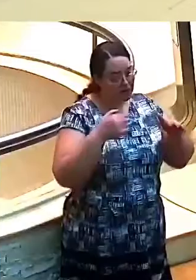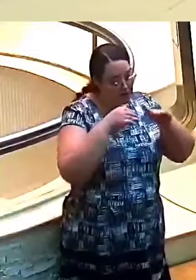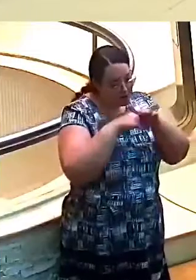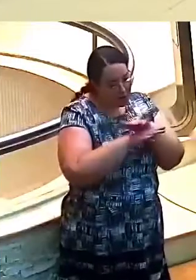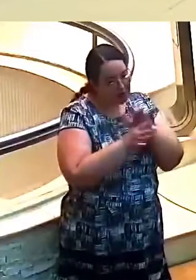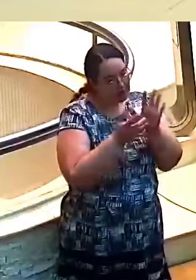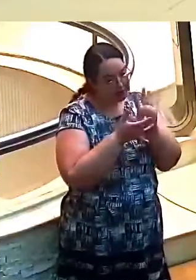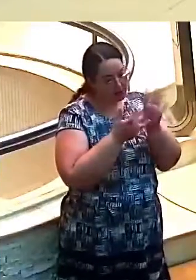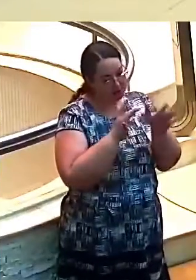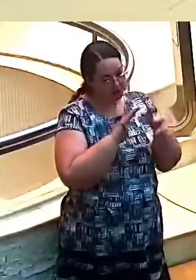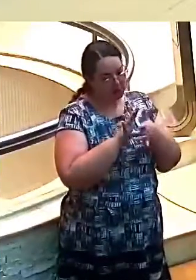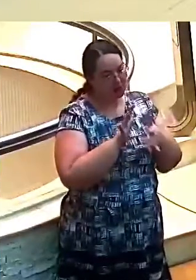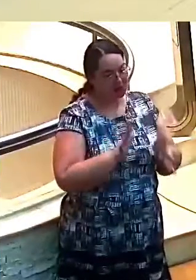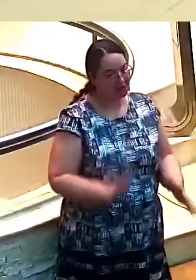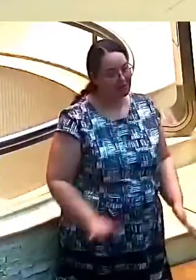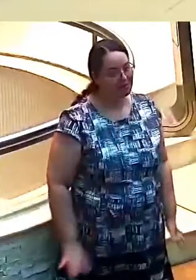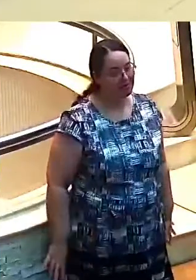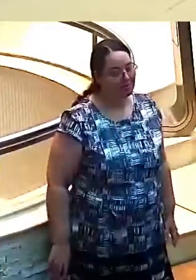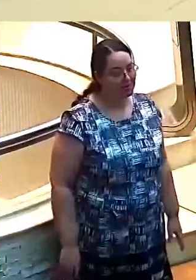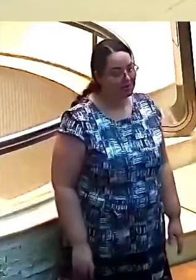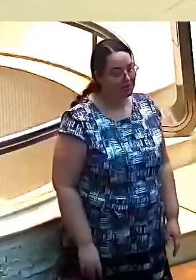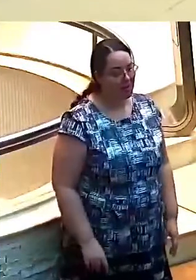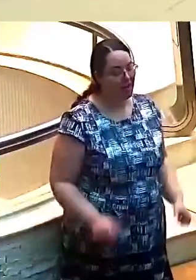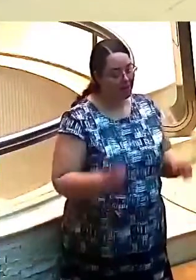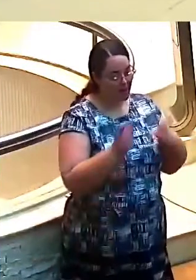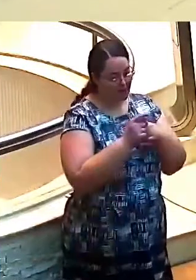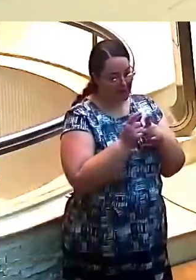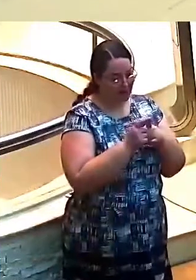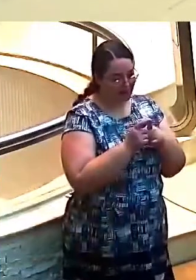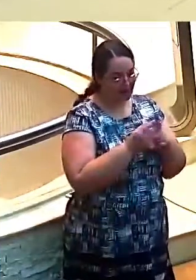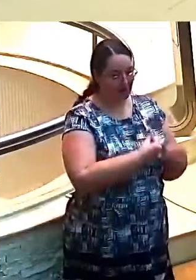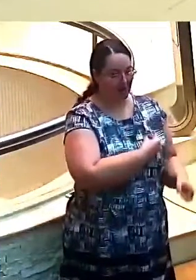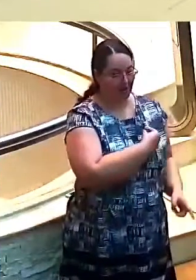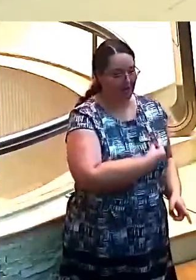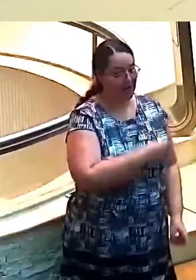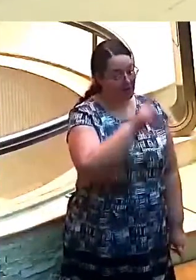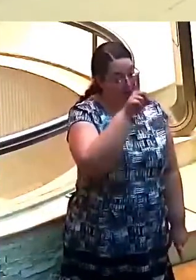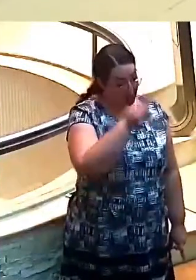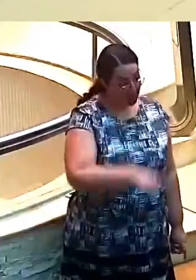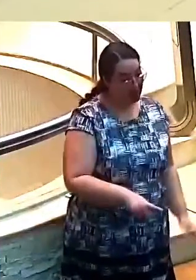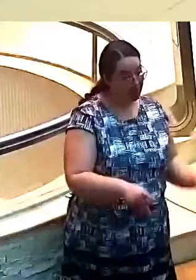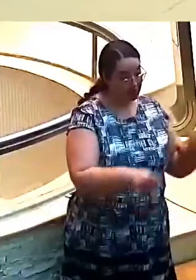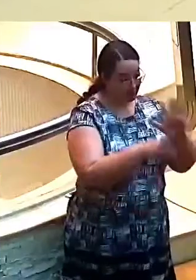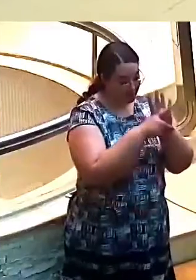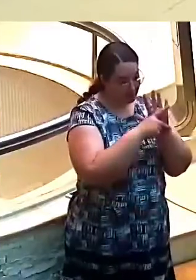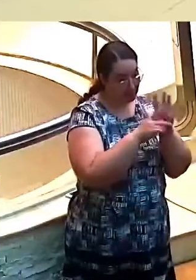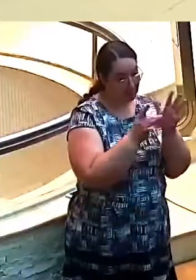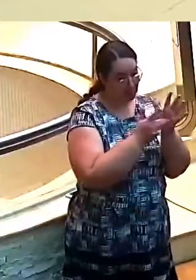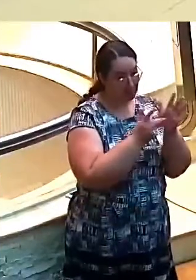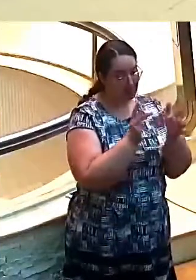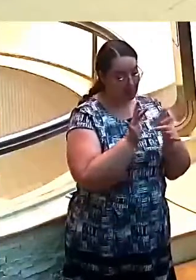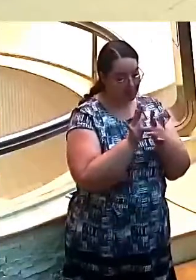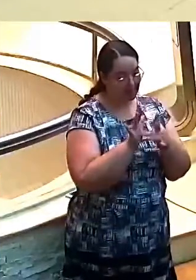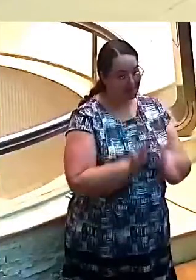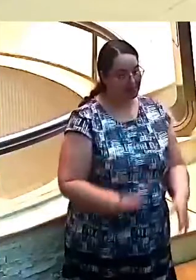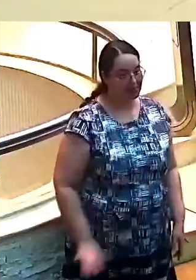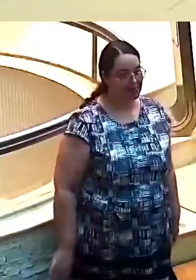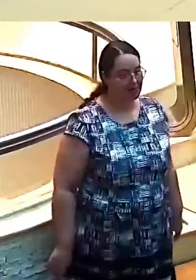luz dos homens, a vida dos homens, Paulo está falando aqui, da